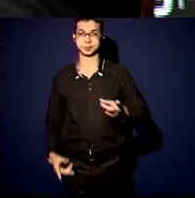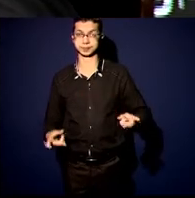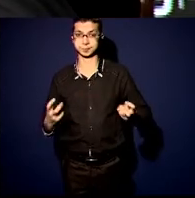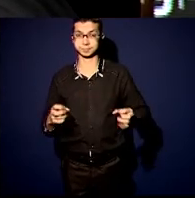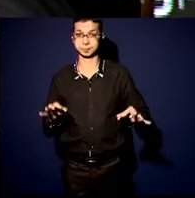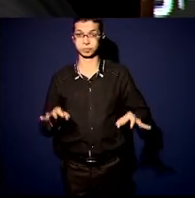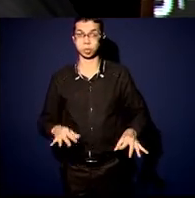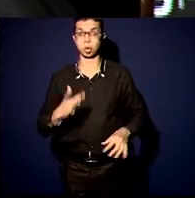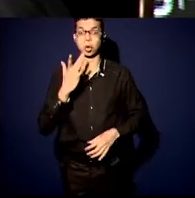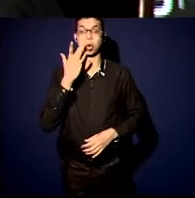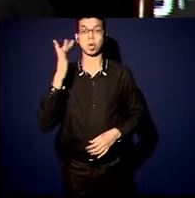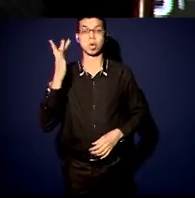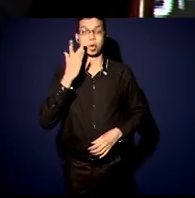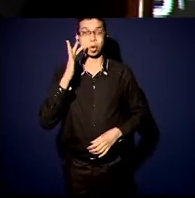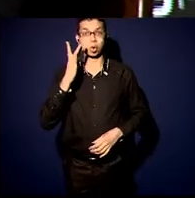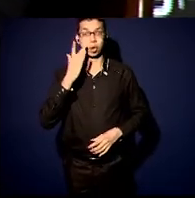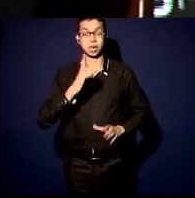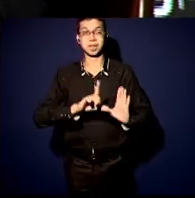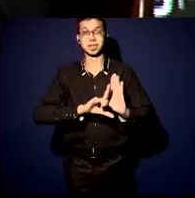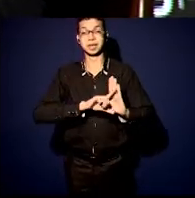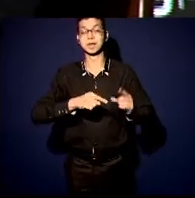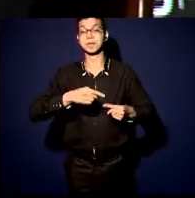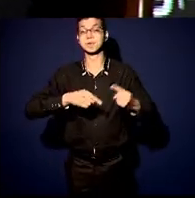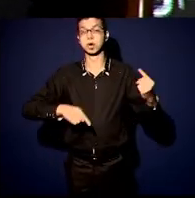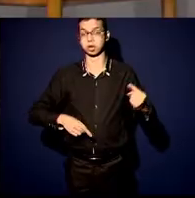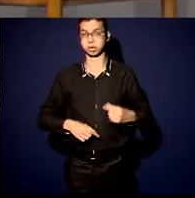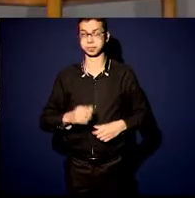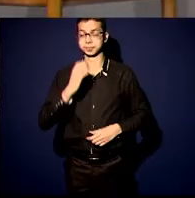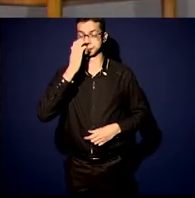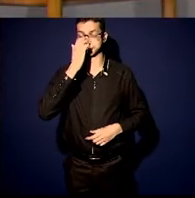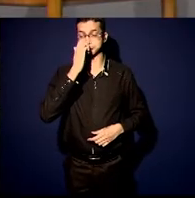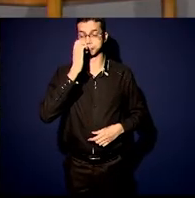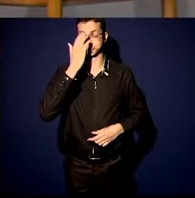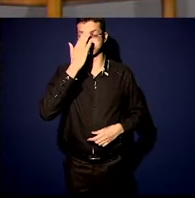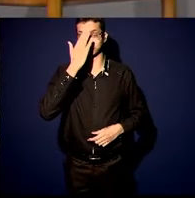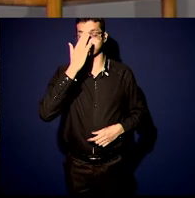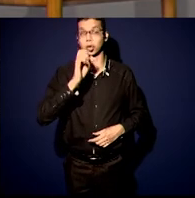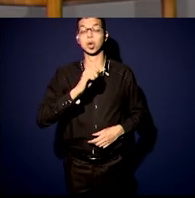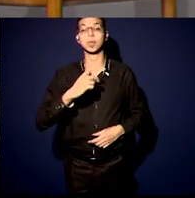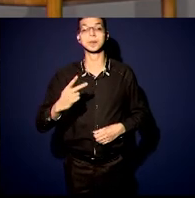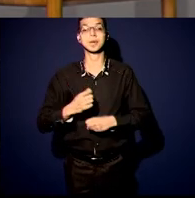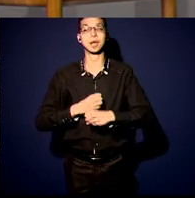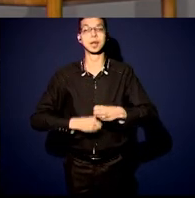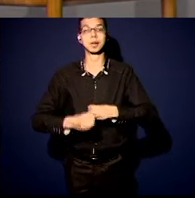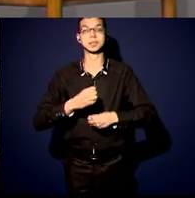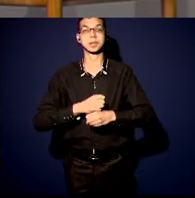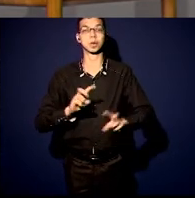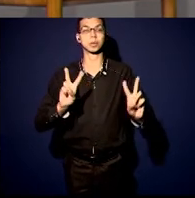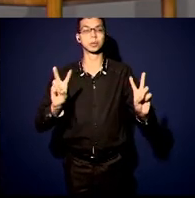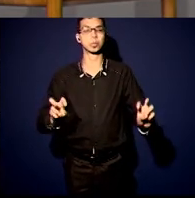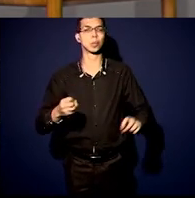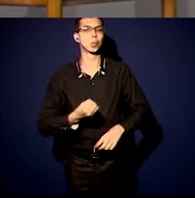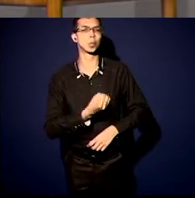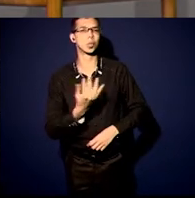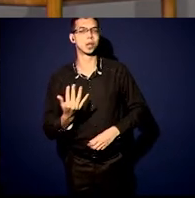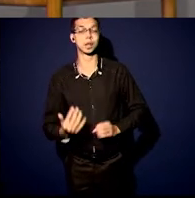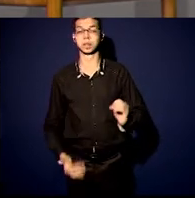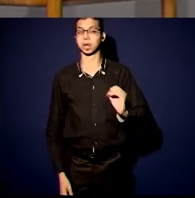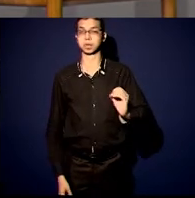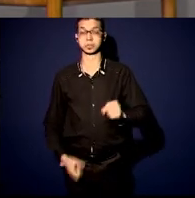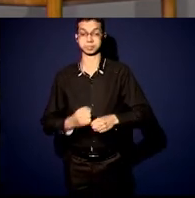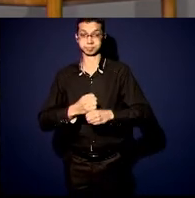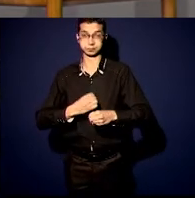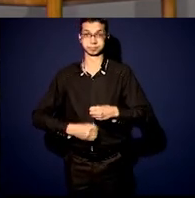mercado do ouro e legal quantas operações houve ano passado sobre isso nenhuma e no ano anterior